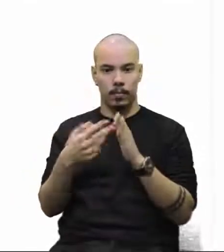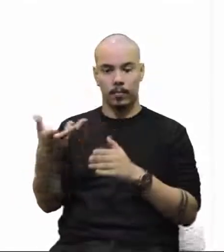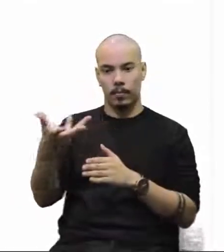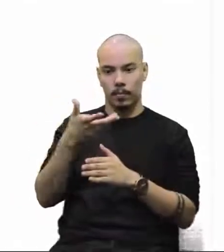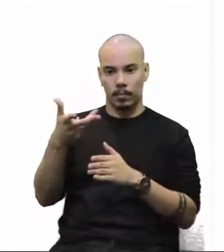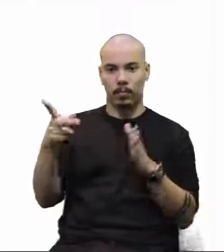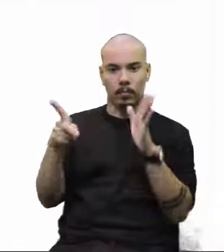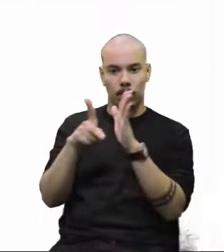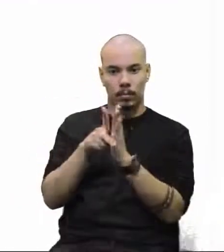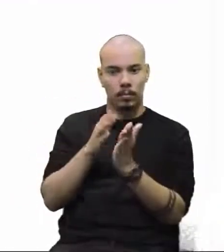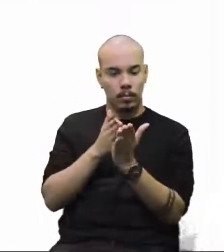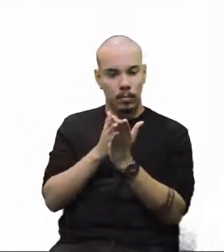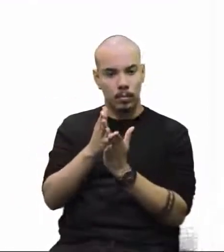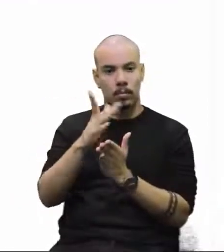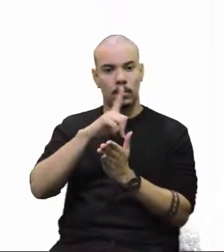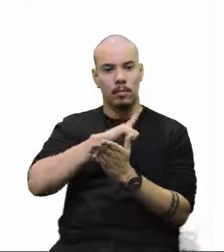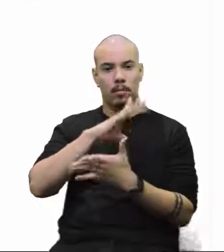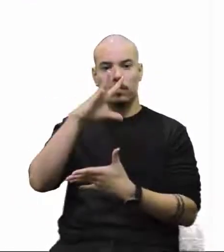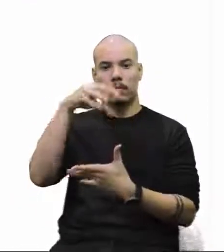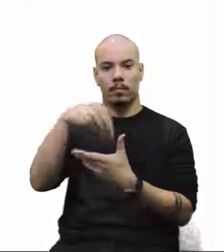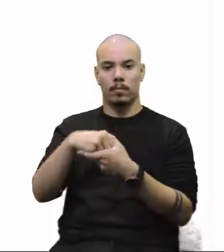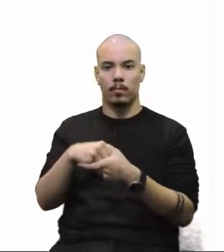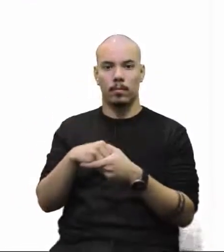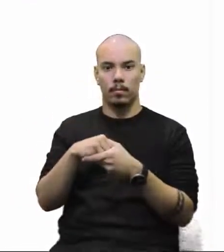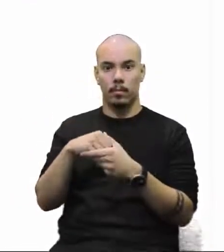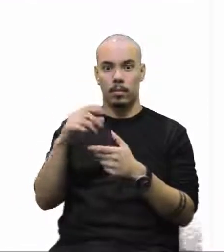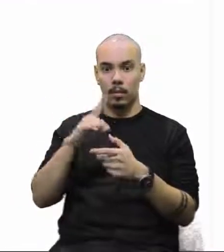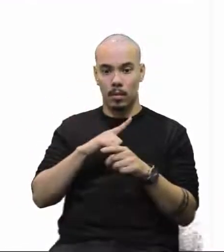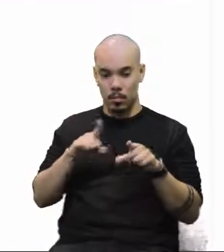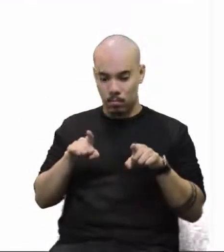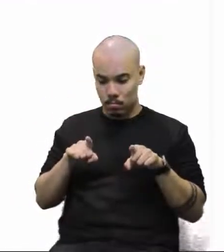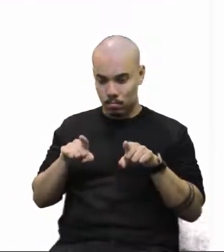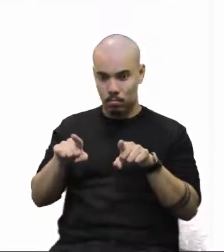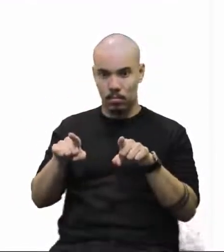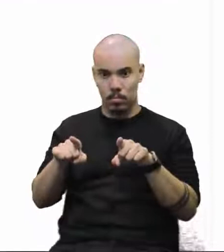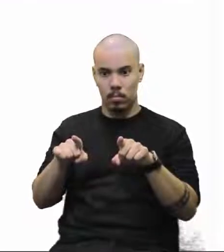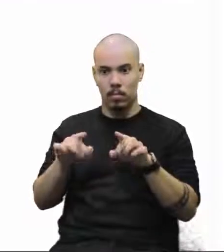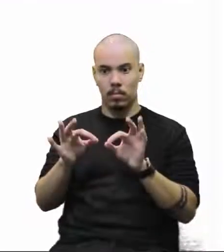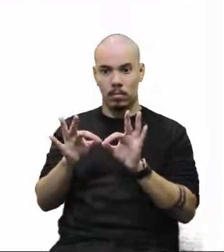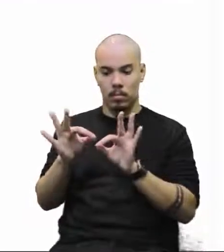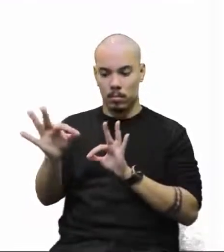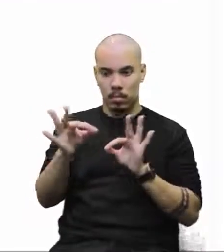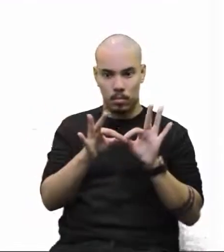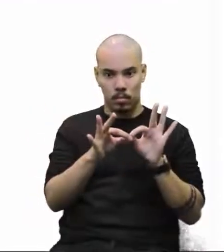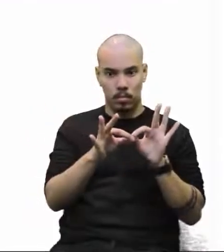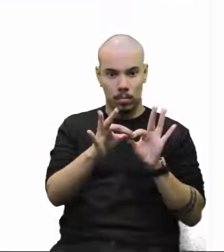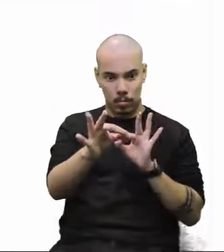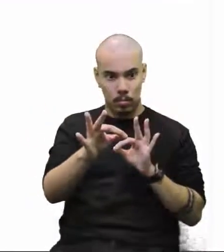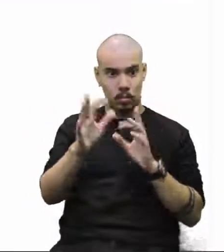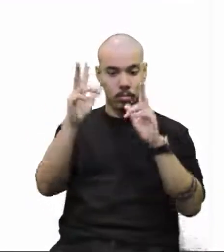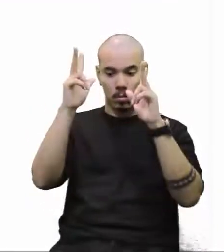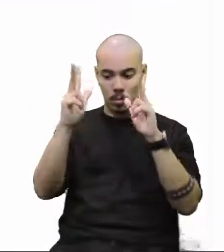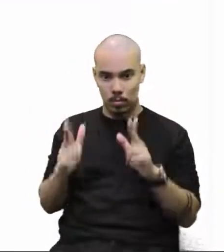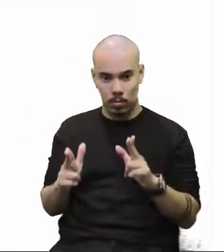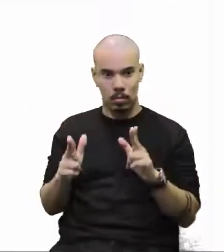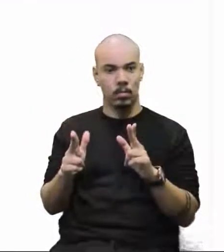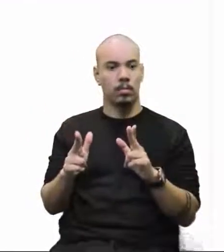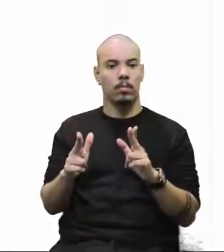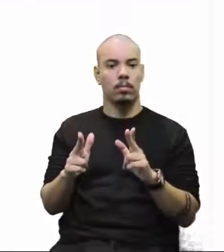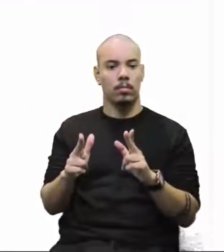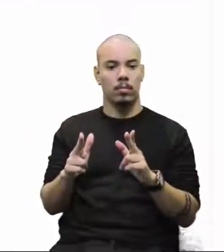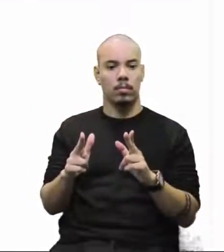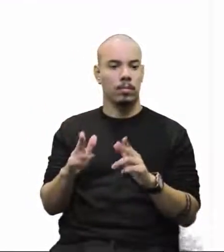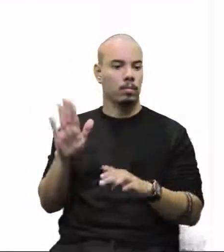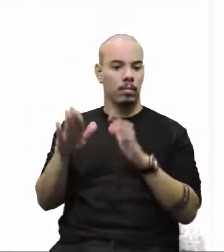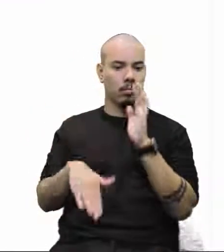constante que, mantida em dois condutores retos, longos, paralelos e de seção